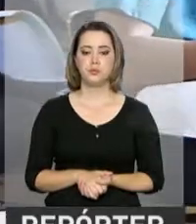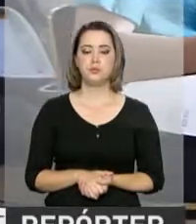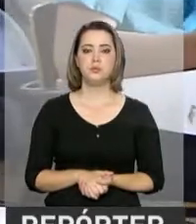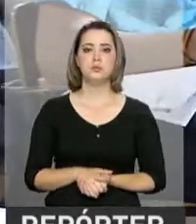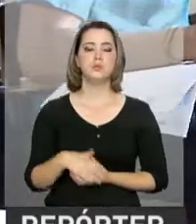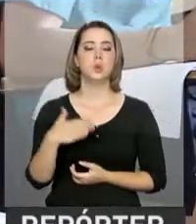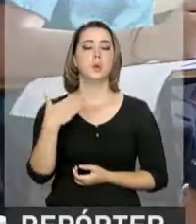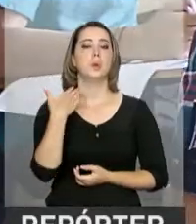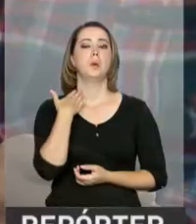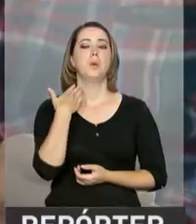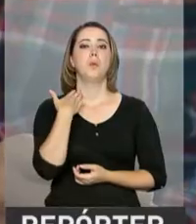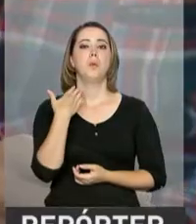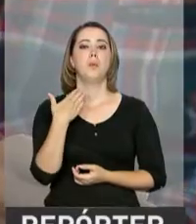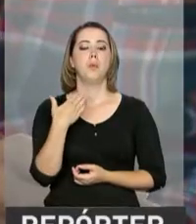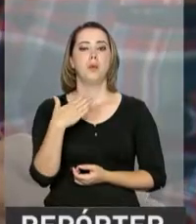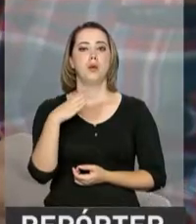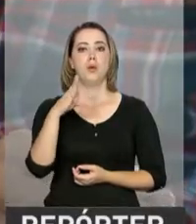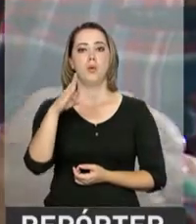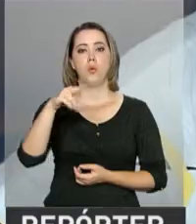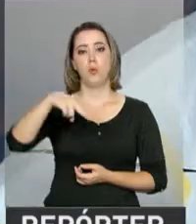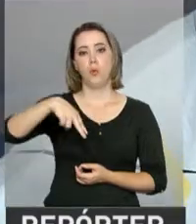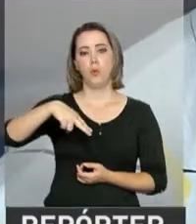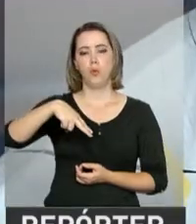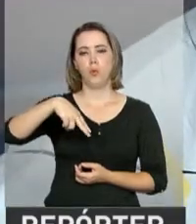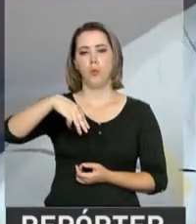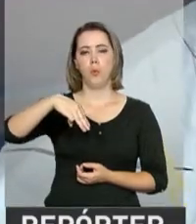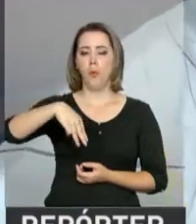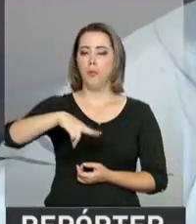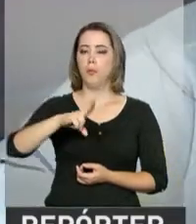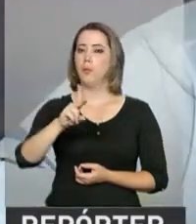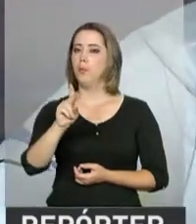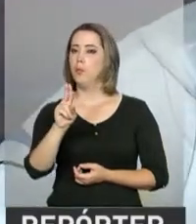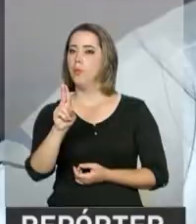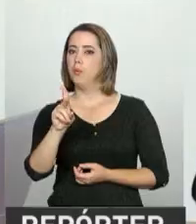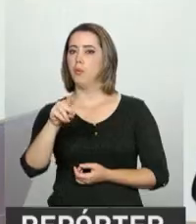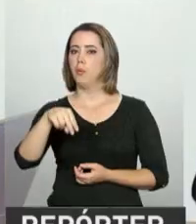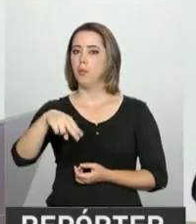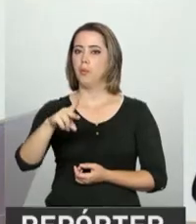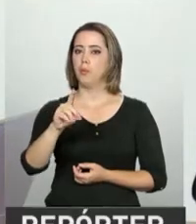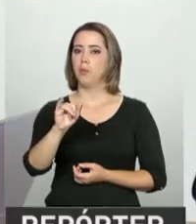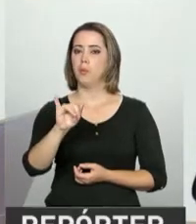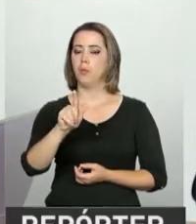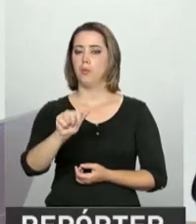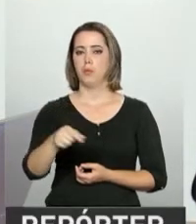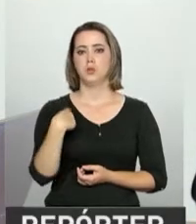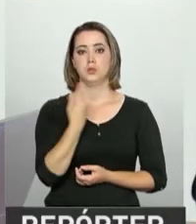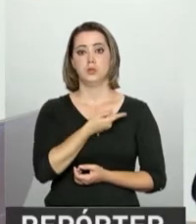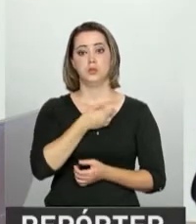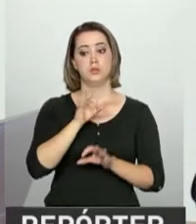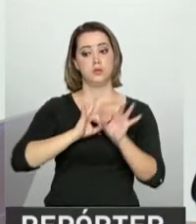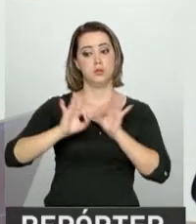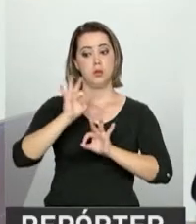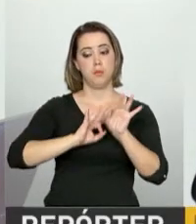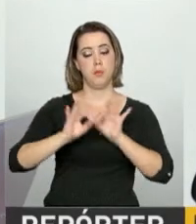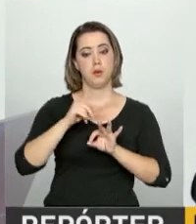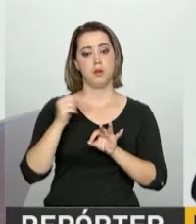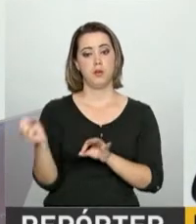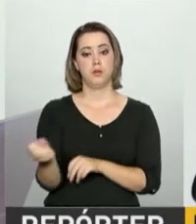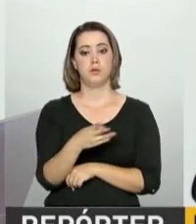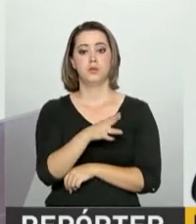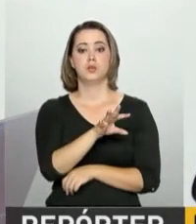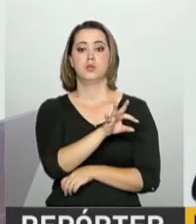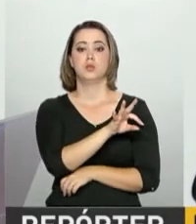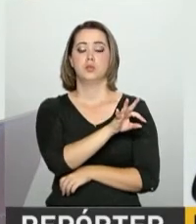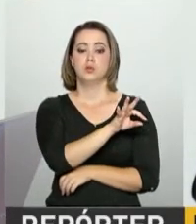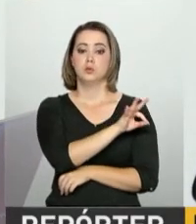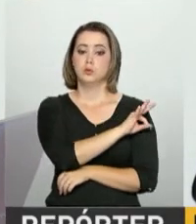No Banco Mundial, o ministro começou a negociar o financiamento do novo ensino médio. Nós ficamos de elaborar uma carta